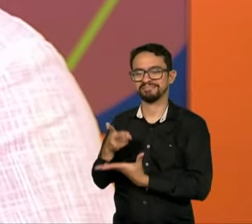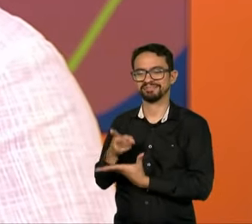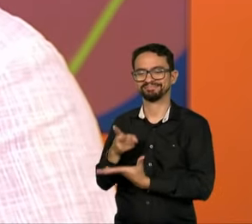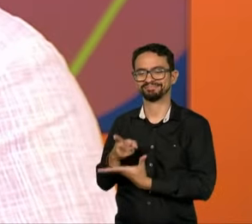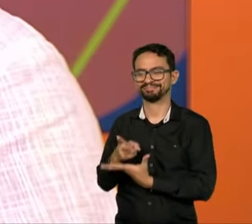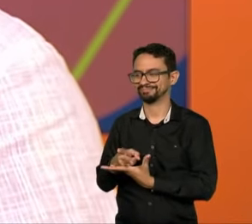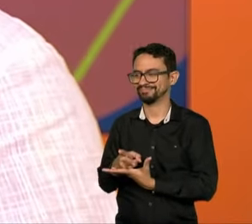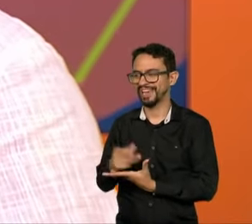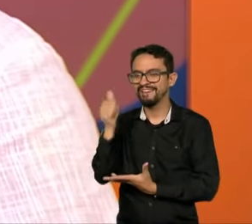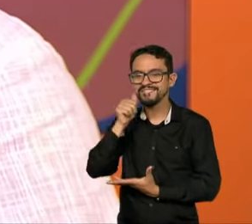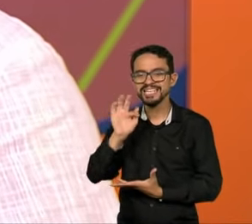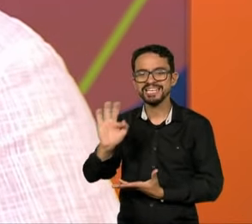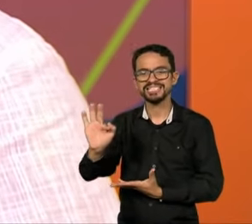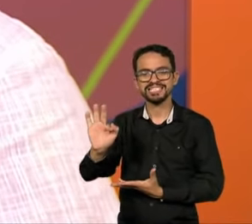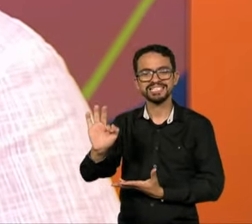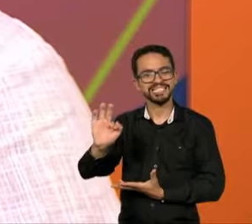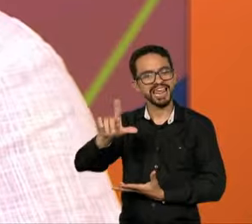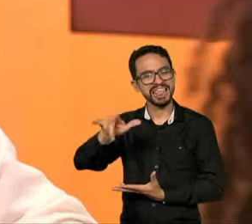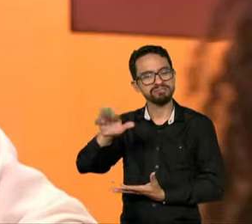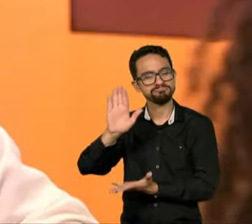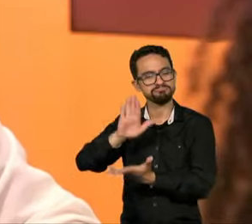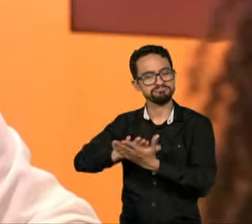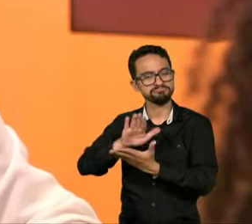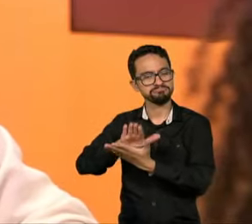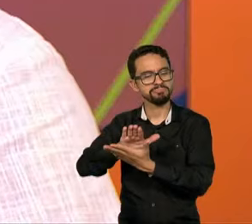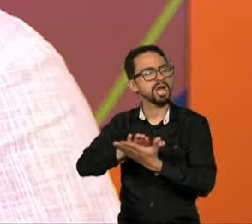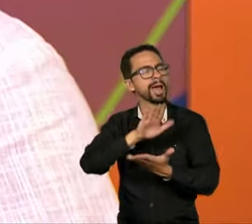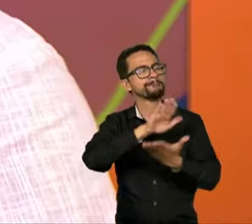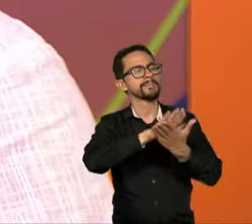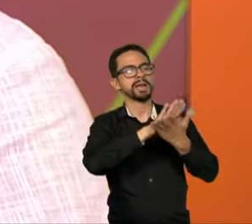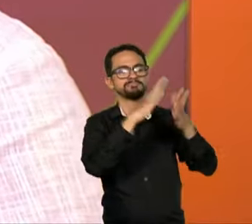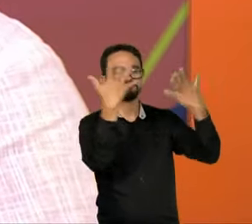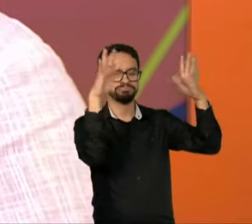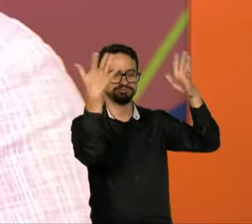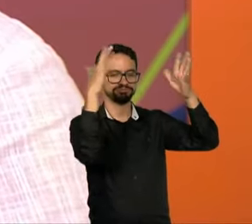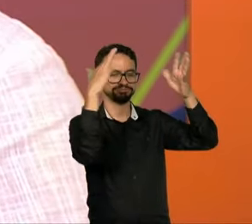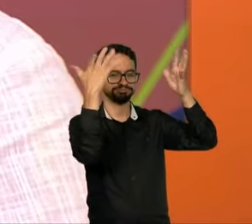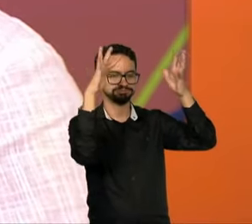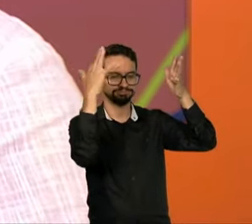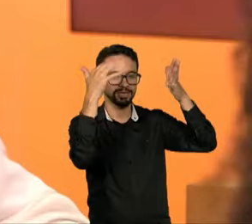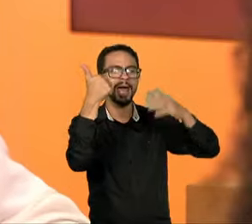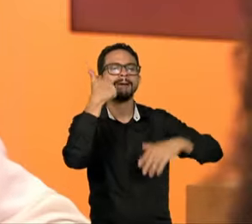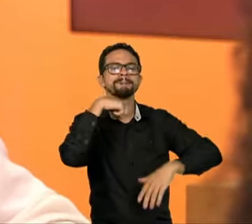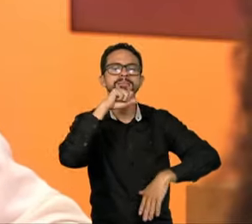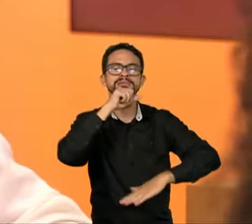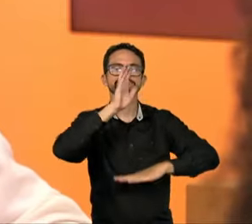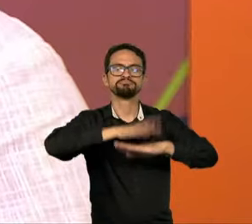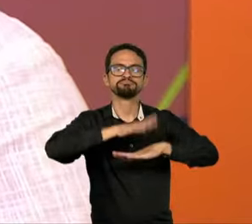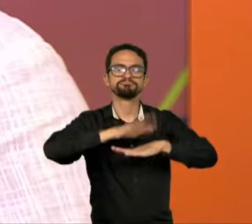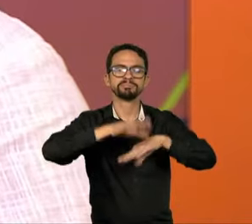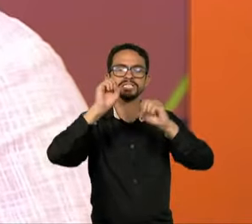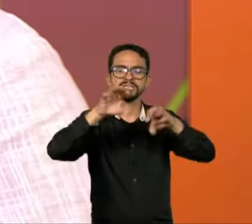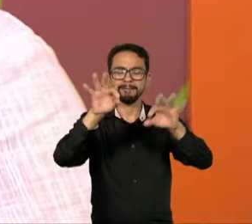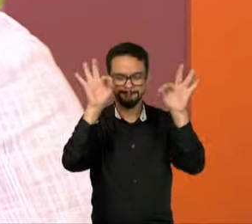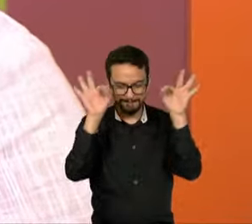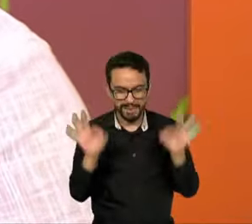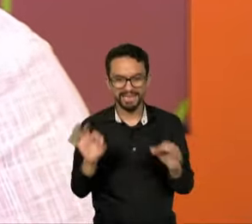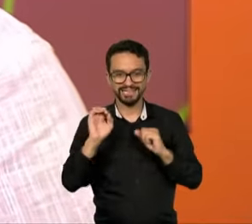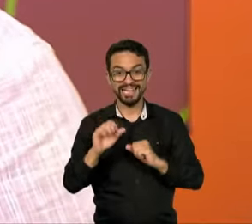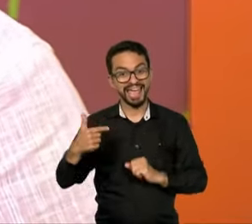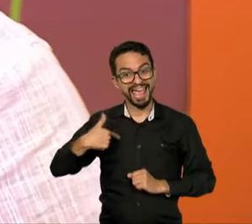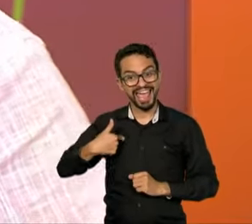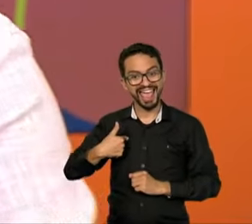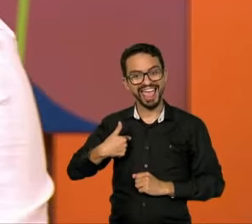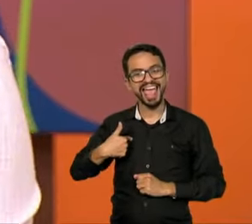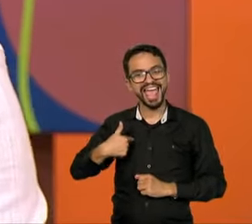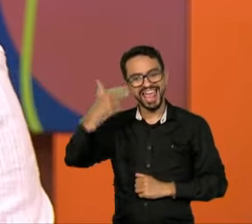Sempre foi um feminista, né, Léo Jaime? Fui. Parabéns, parabéns para essa. Olha, sua mãe te educou muito bem, garoto. Fui eu. Foi você